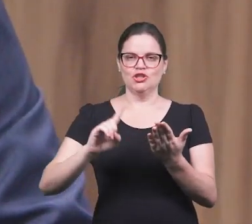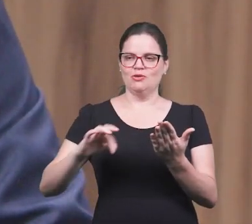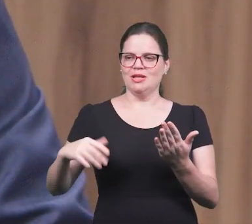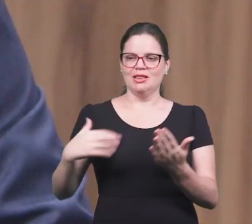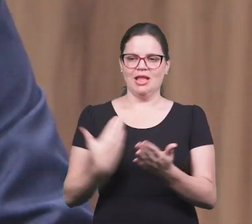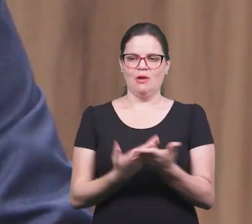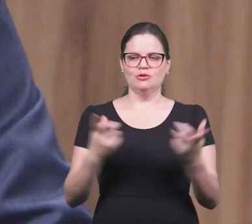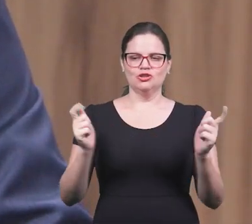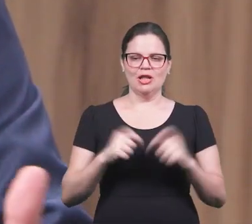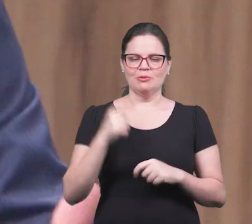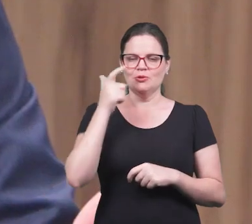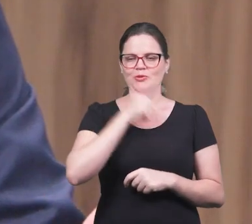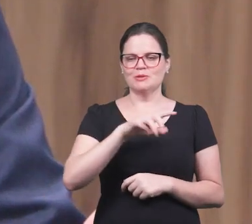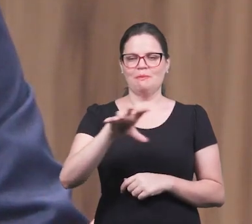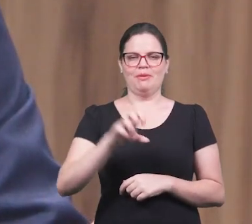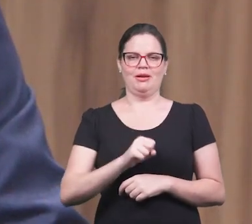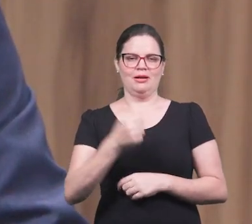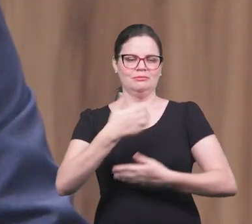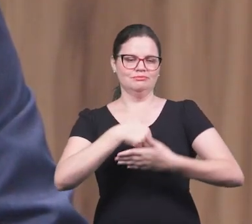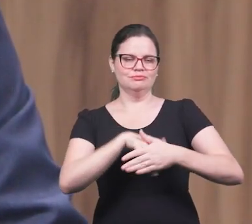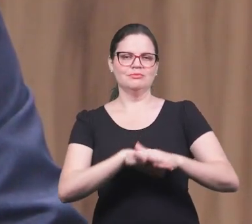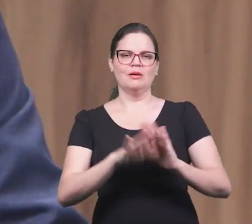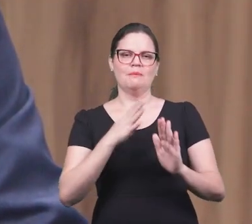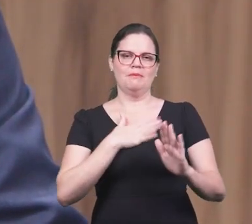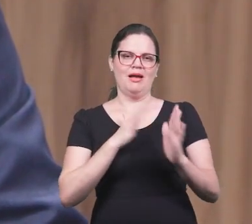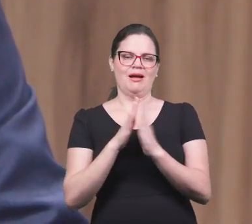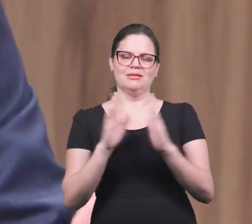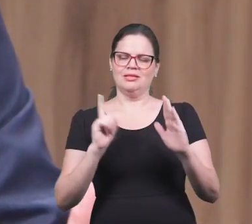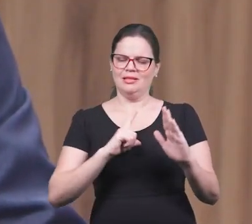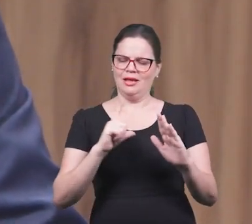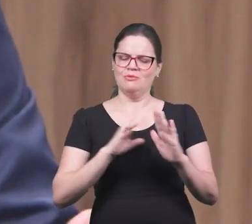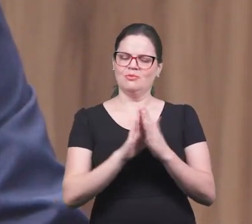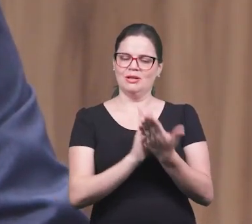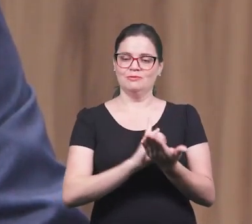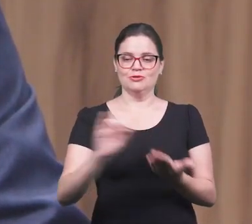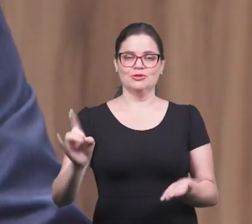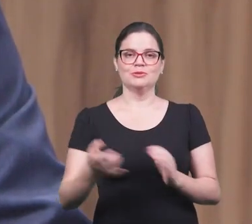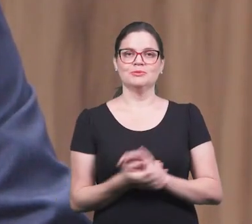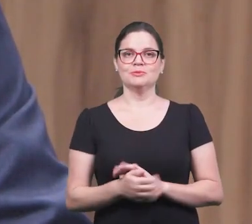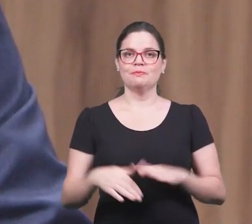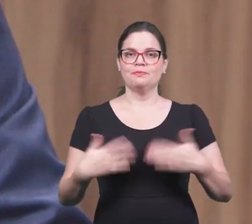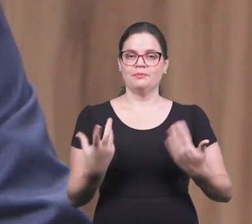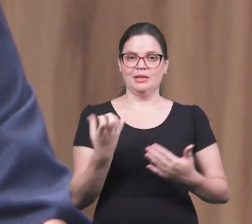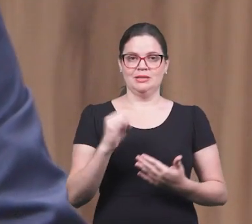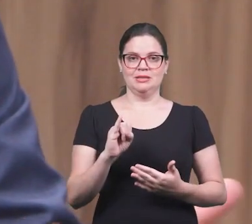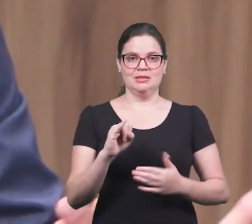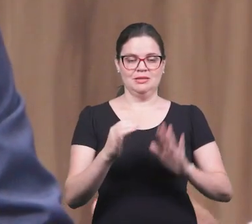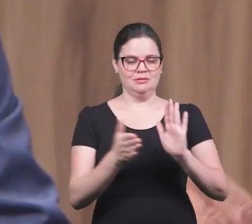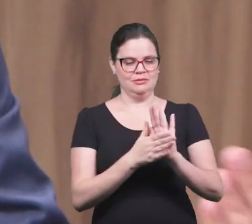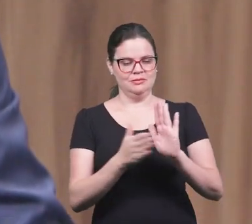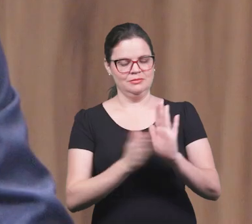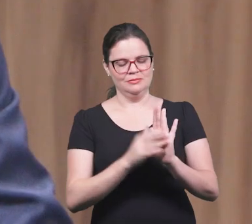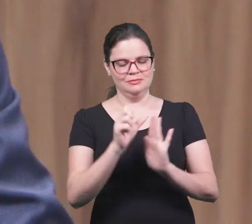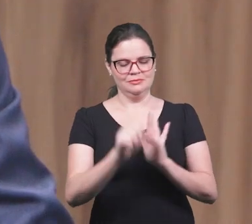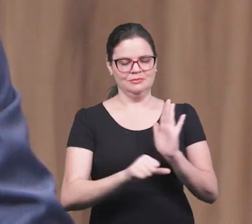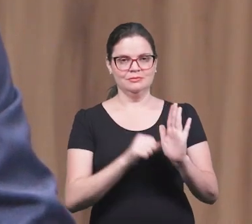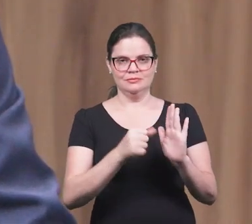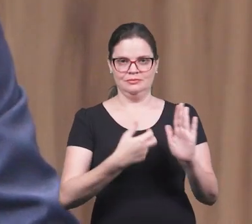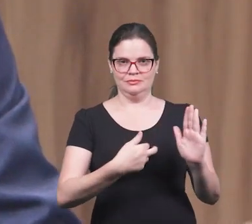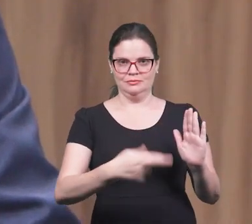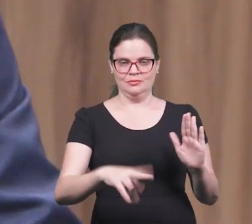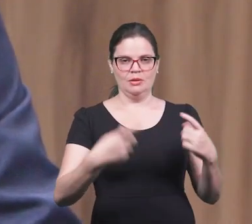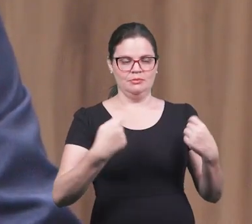dias. Então, quando nós falamos da reforma, nós precisamos de pontuar o aspecto